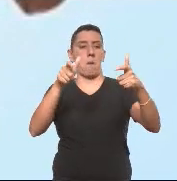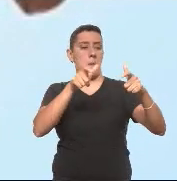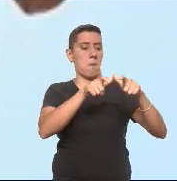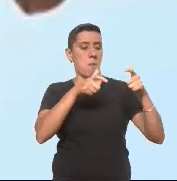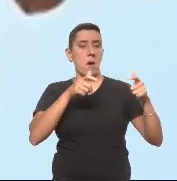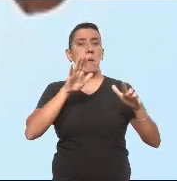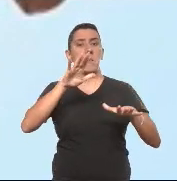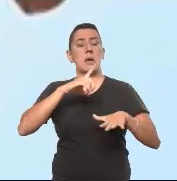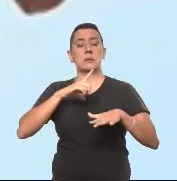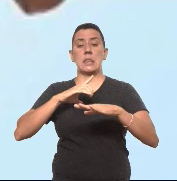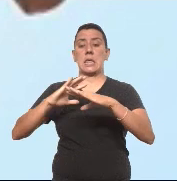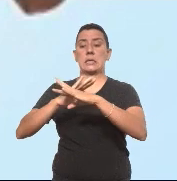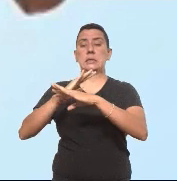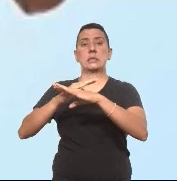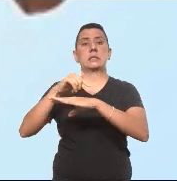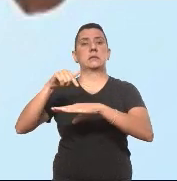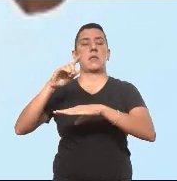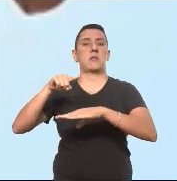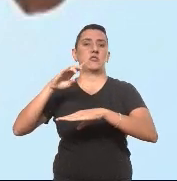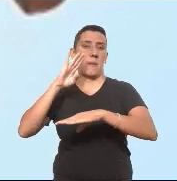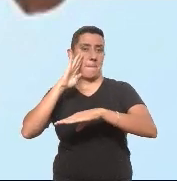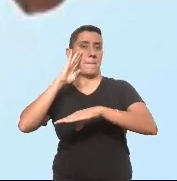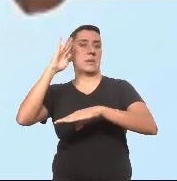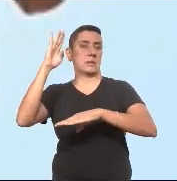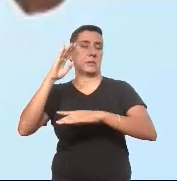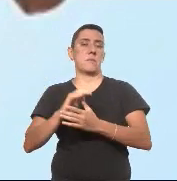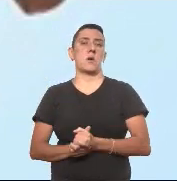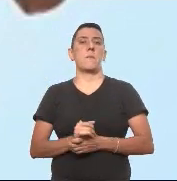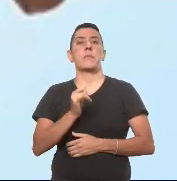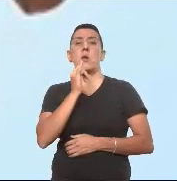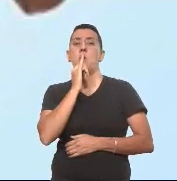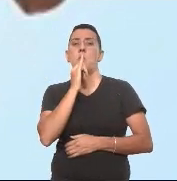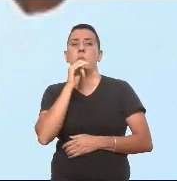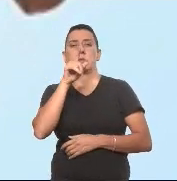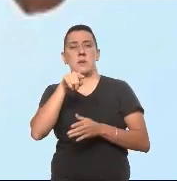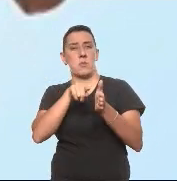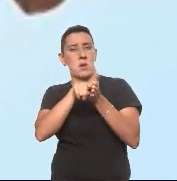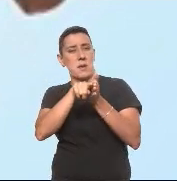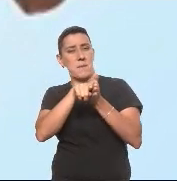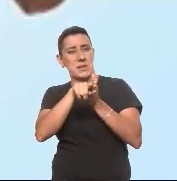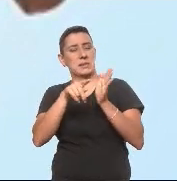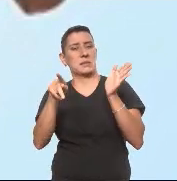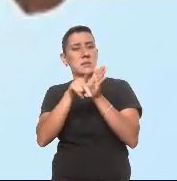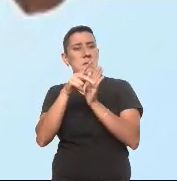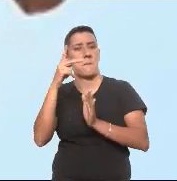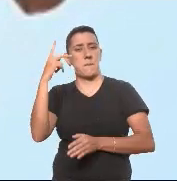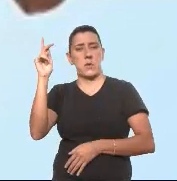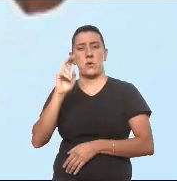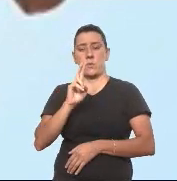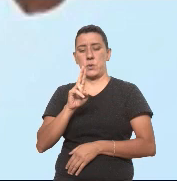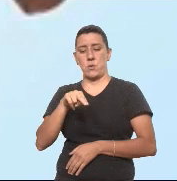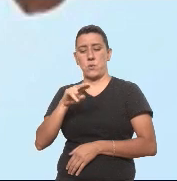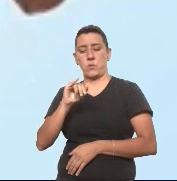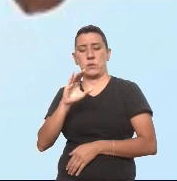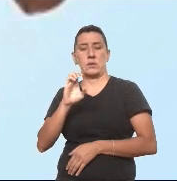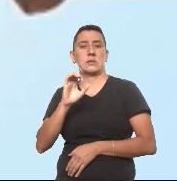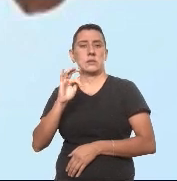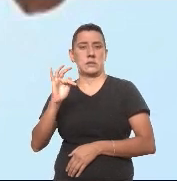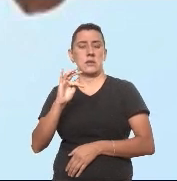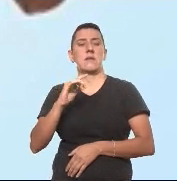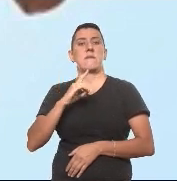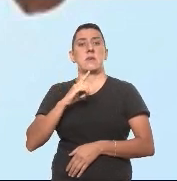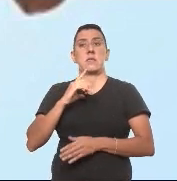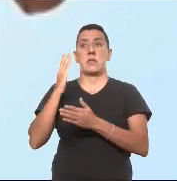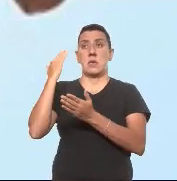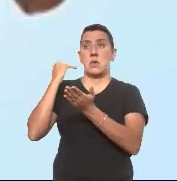cidades com a gente pode reparar nesse nesse dados da Unicef pegando 1950 a cidades com mais de